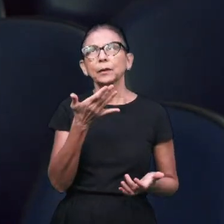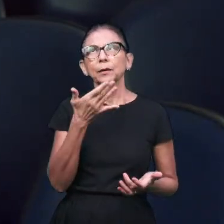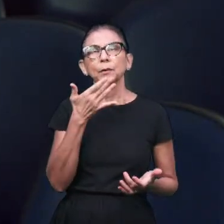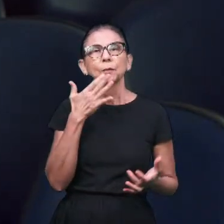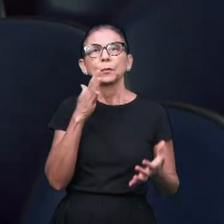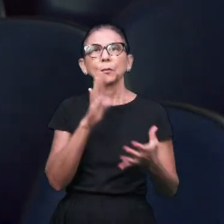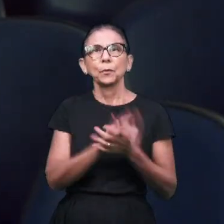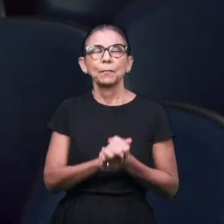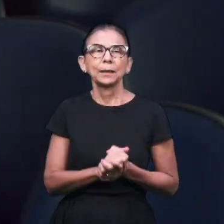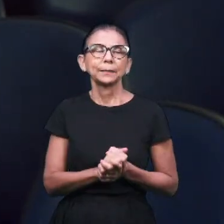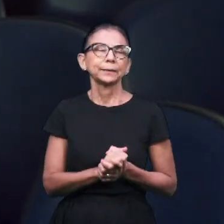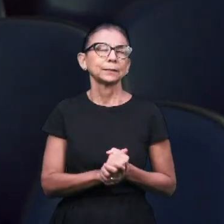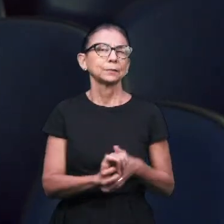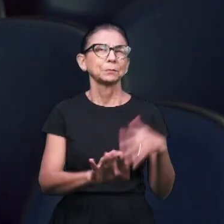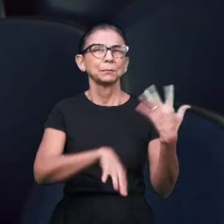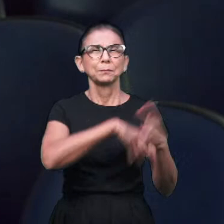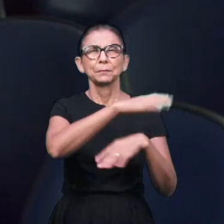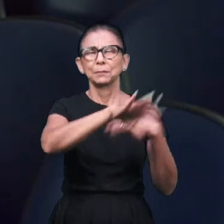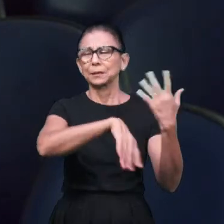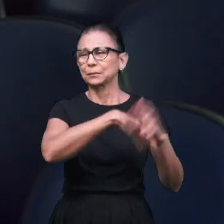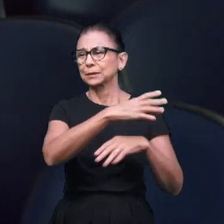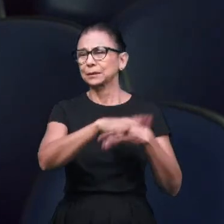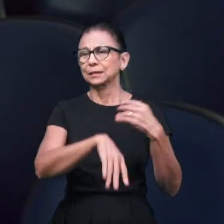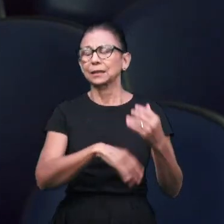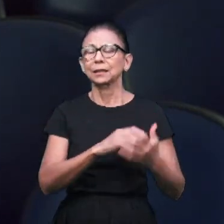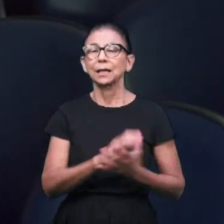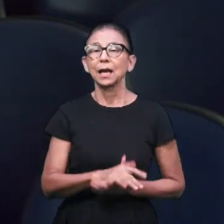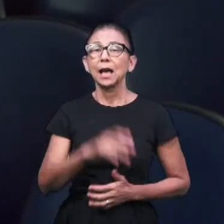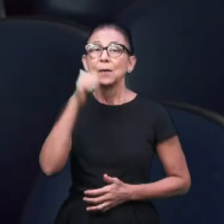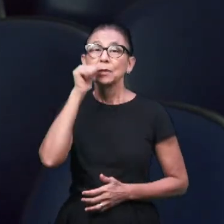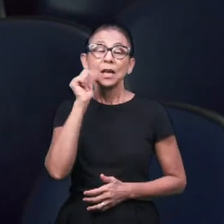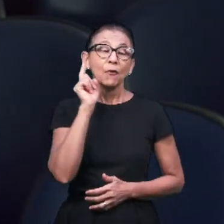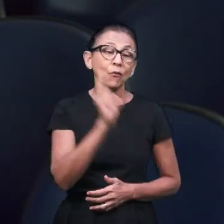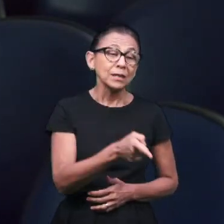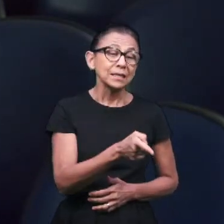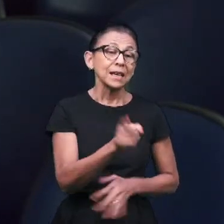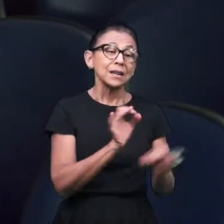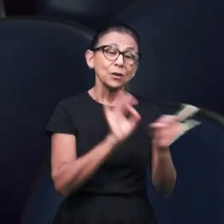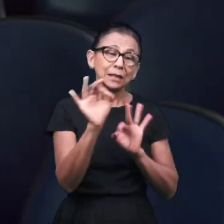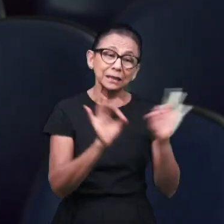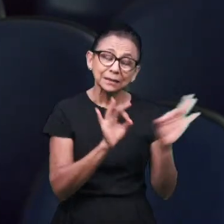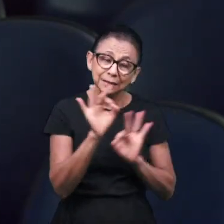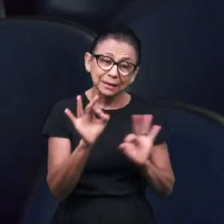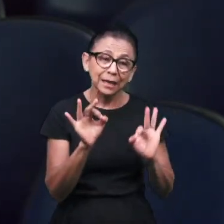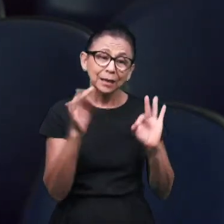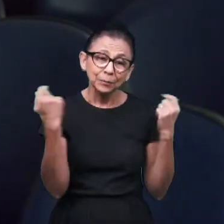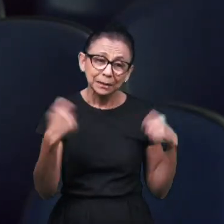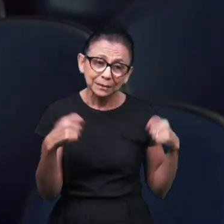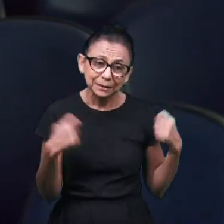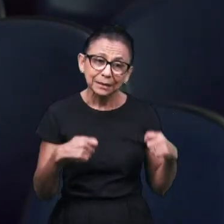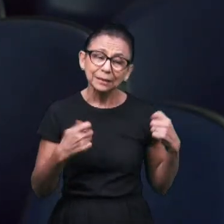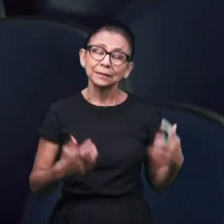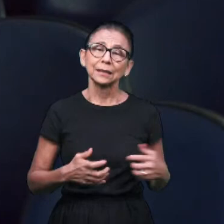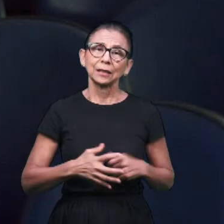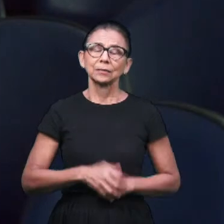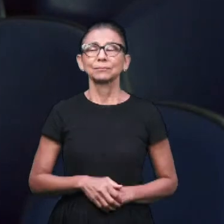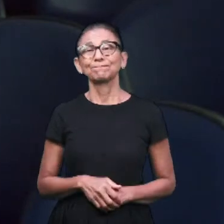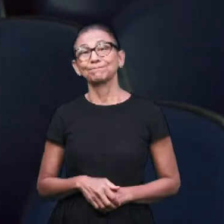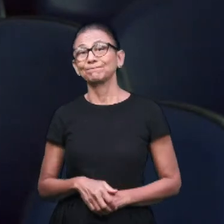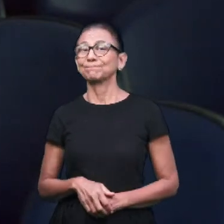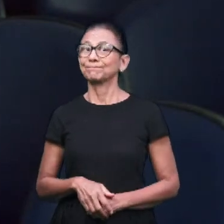é meio bagunçado assim, a esposa quer que ele seja arrumadinho, seja tudo organizadinho, vai ser difícil ele ser organizadinho ali,